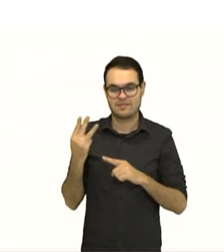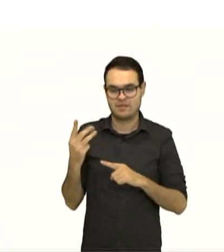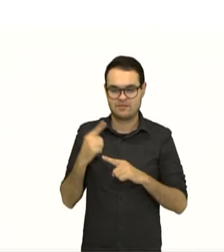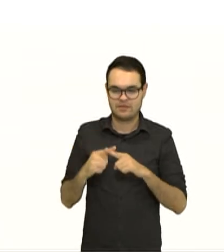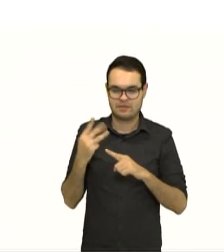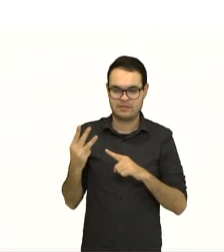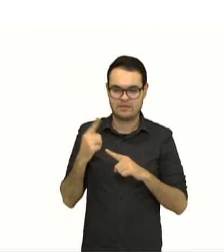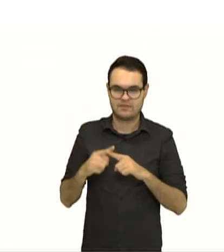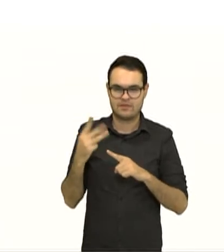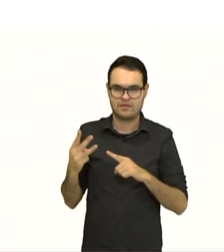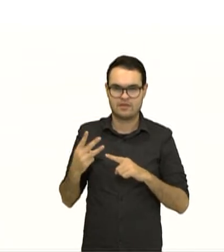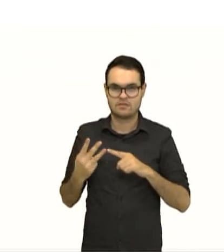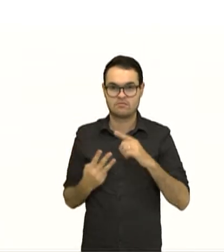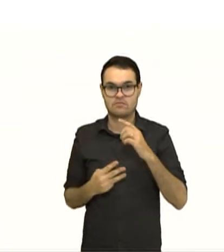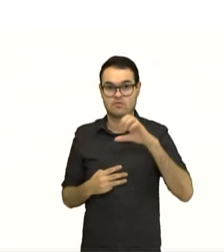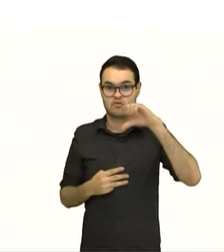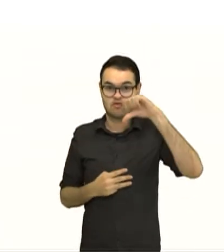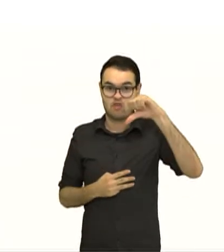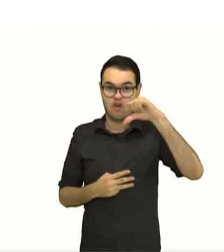fatores novos.